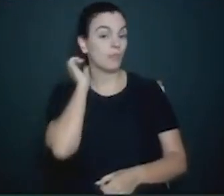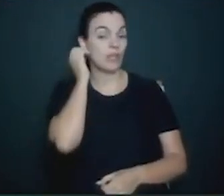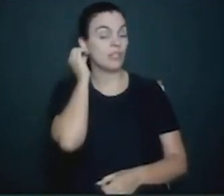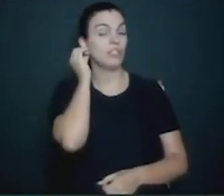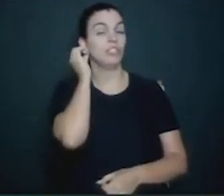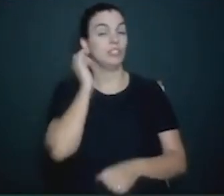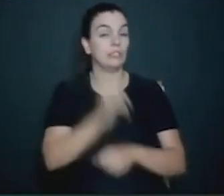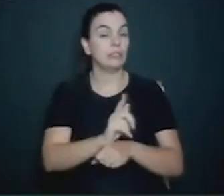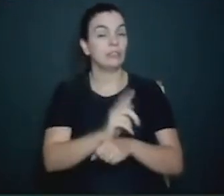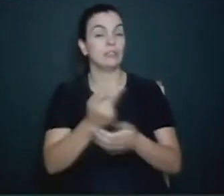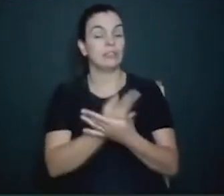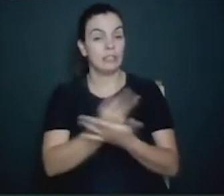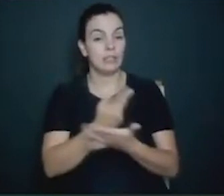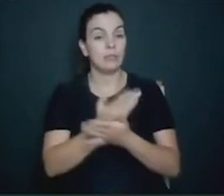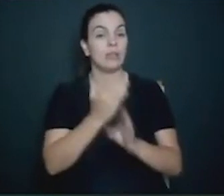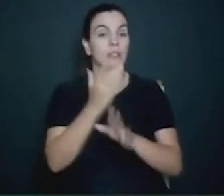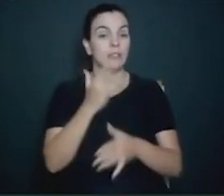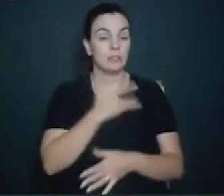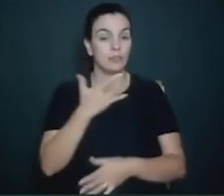conta disso, as pessoas estão morrendo